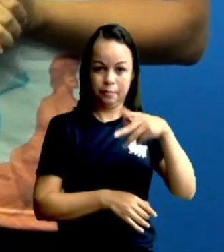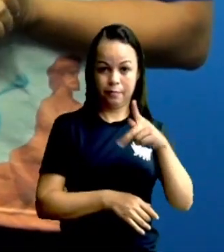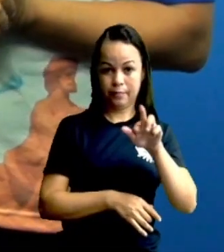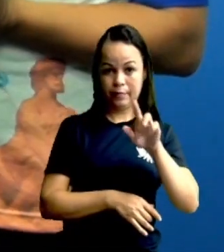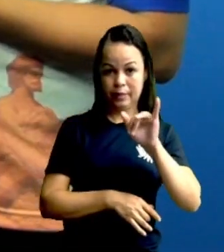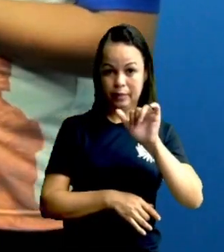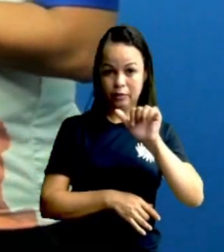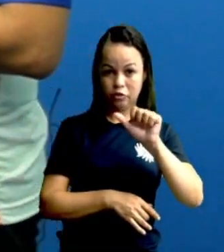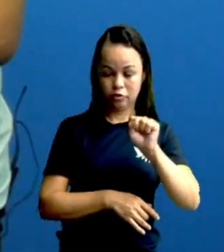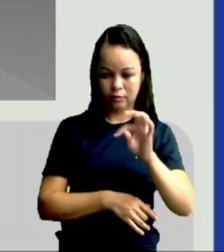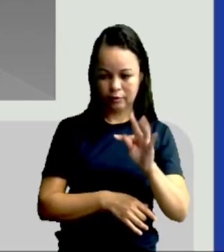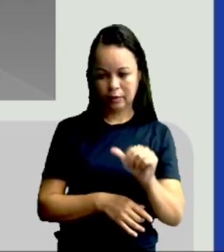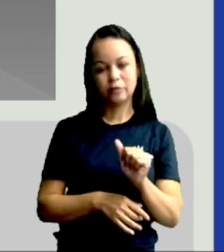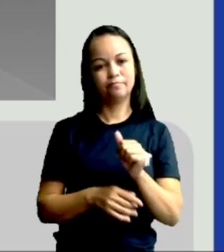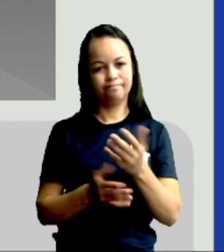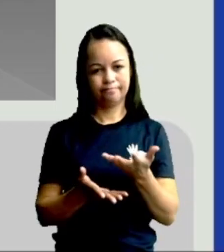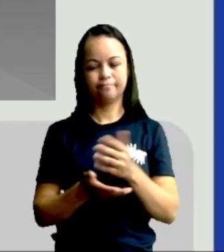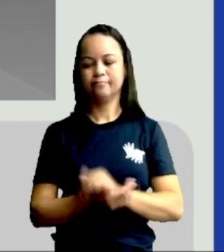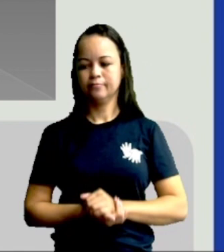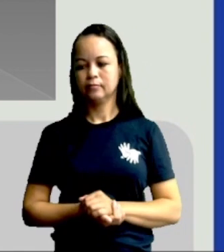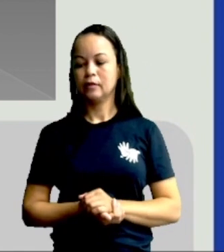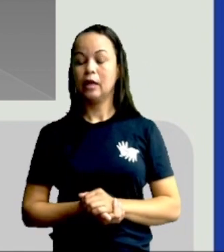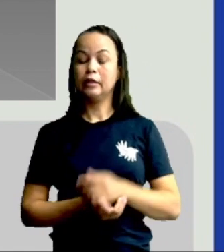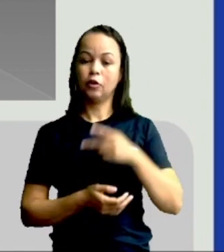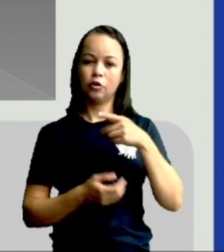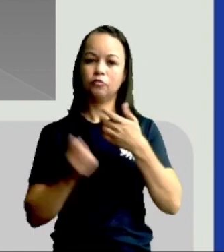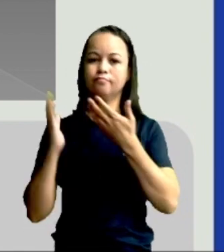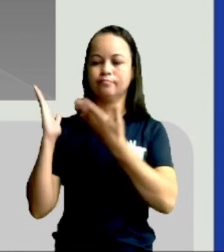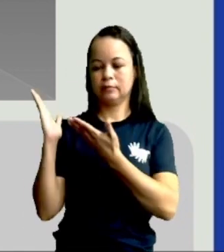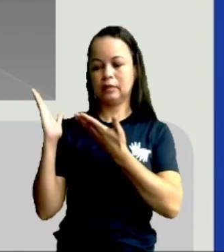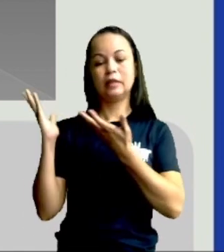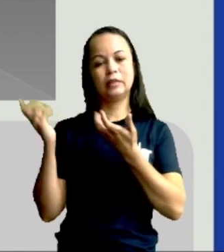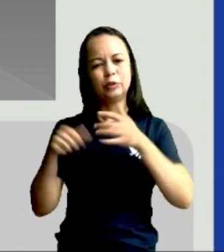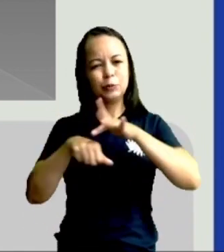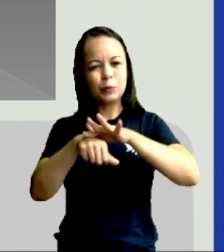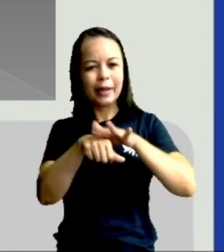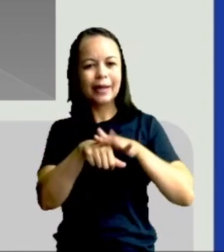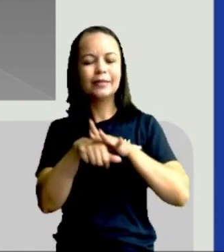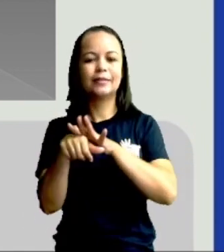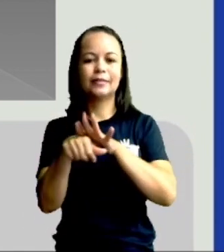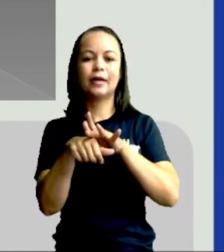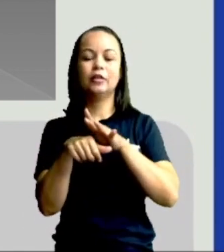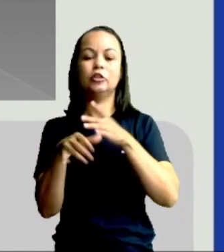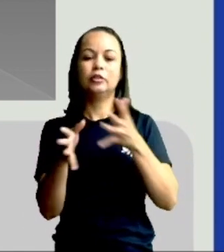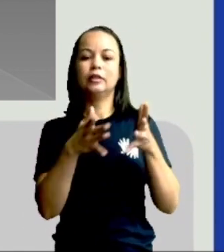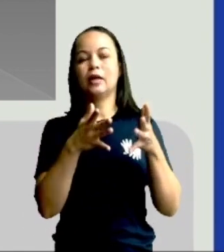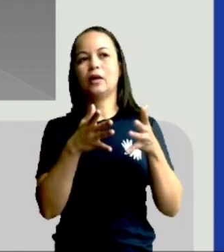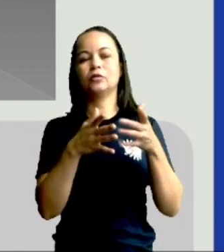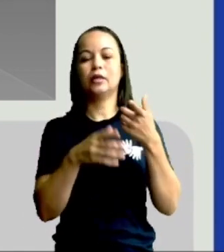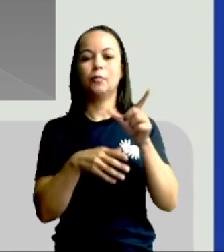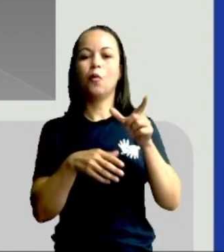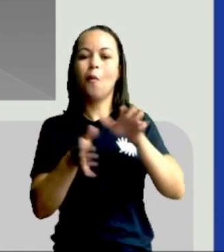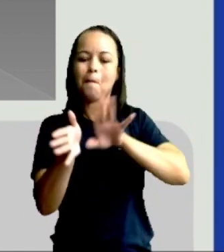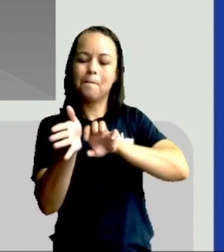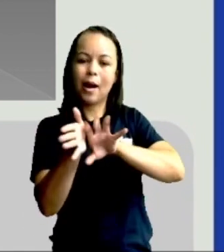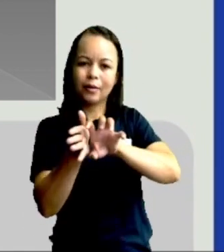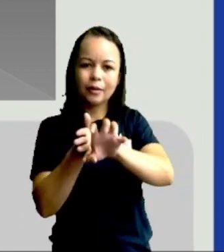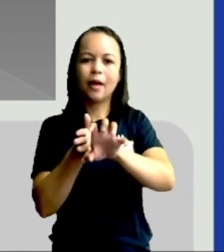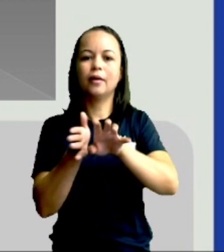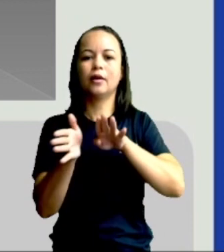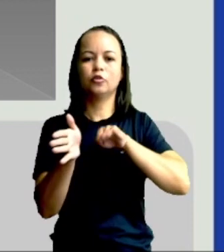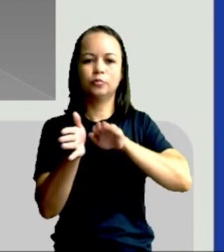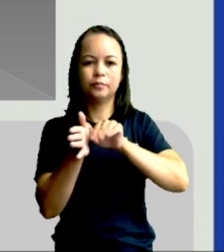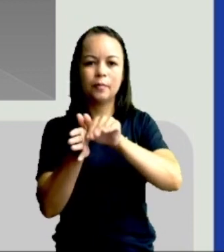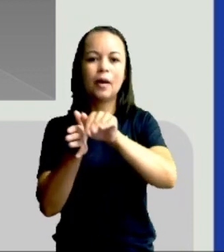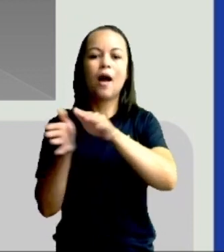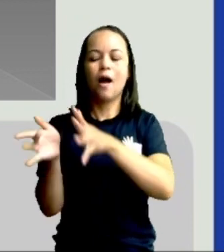uma vez essa imagem aí, por favor, produção. E aí, eu vou falar das doenças causadas, aquelas que seriam causadas por bactérias ou bacteriana,